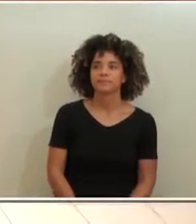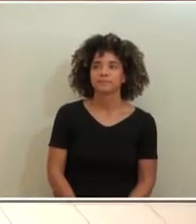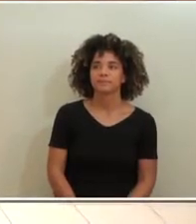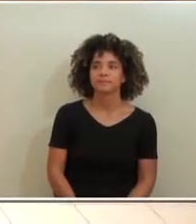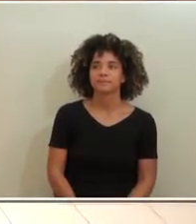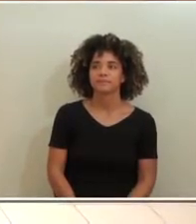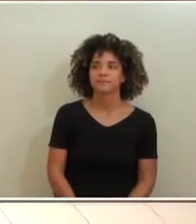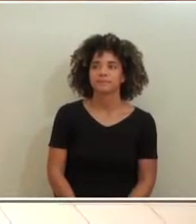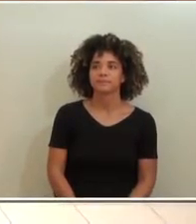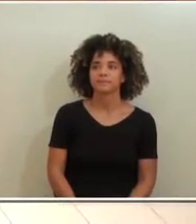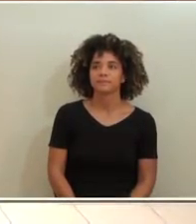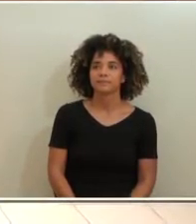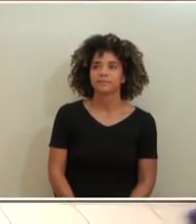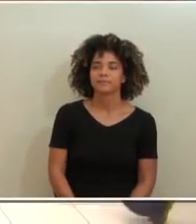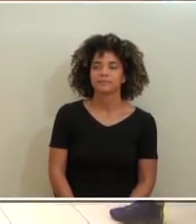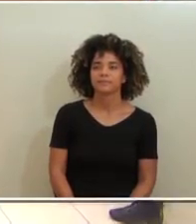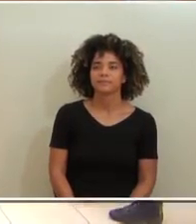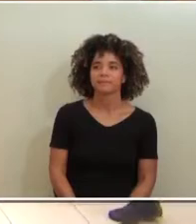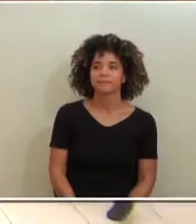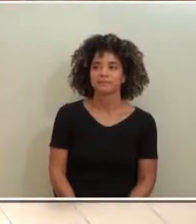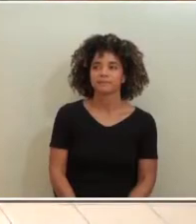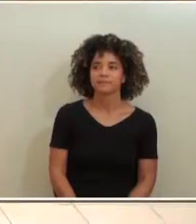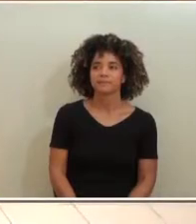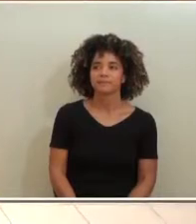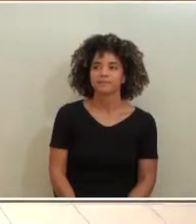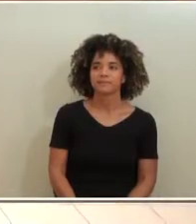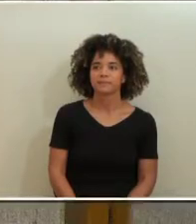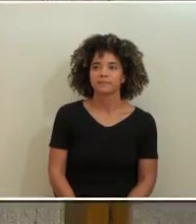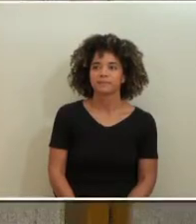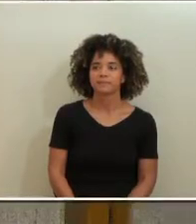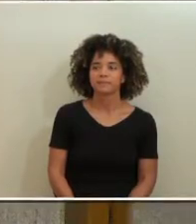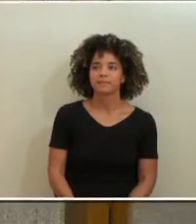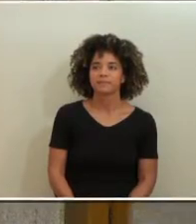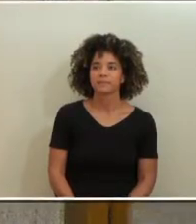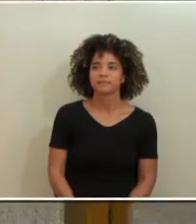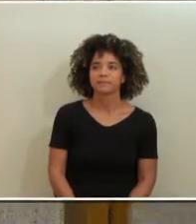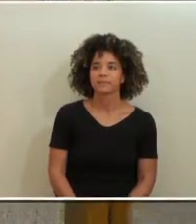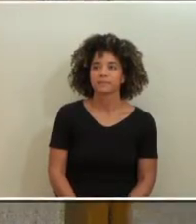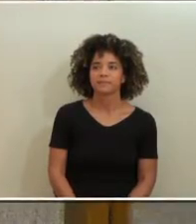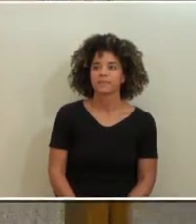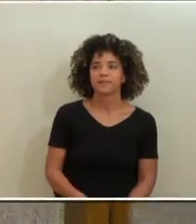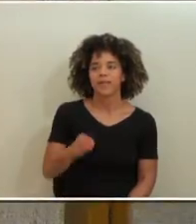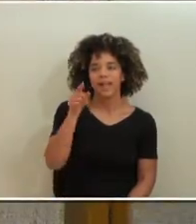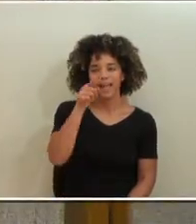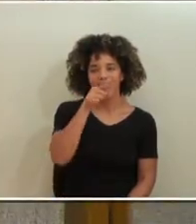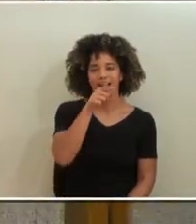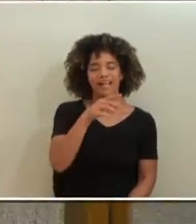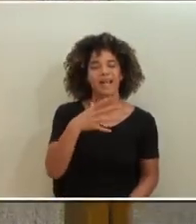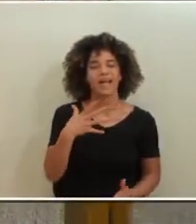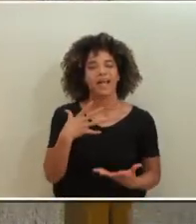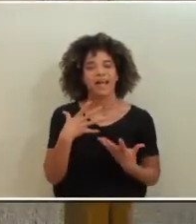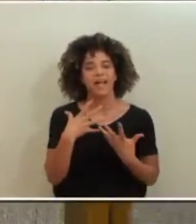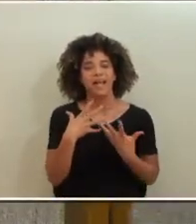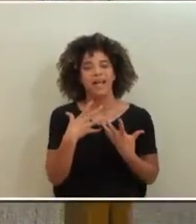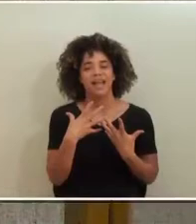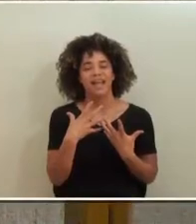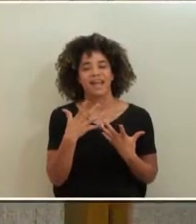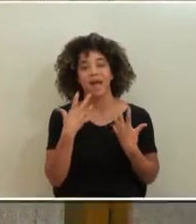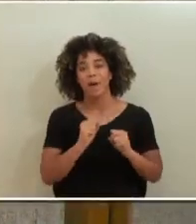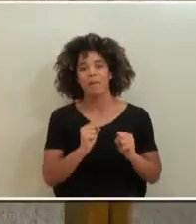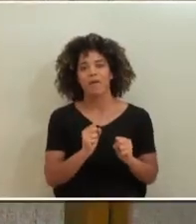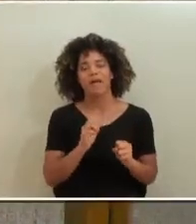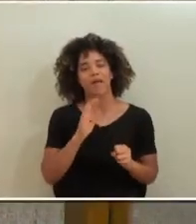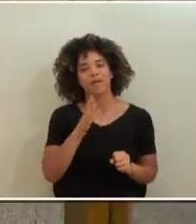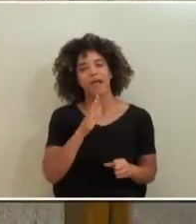Bom, na verdade, o Sidão acabou roubando a minha finalização. Eu ia puxar a palma escoteira, mas tá muito bem representado.